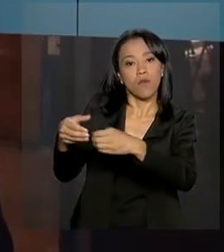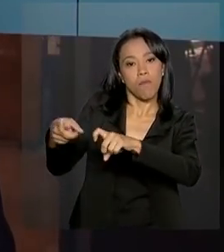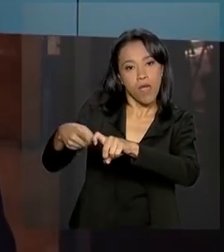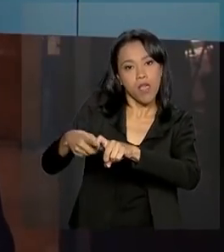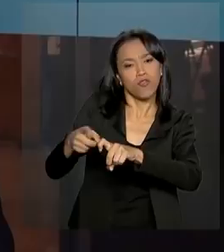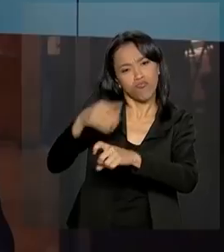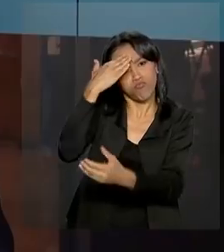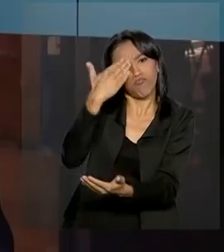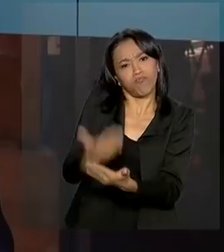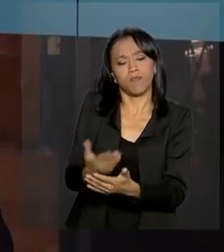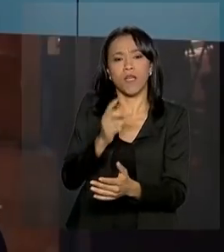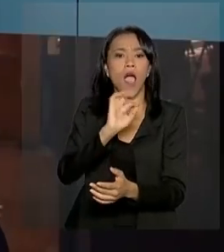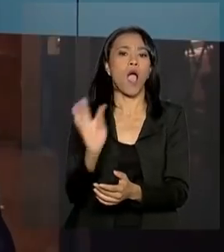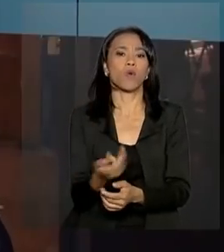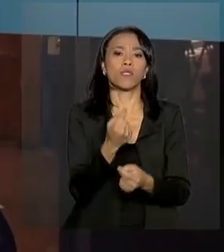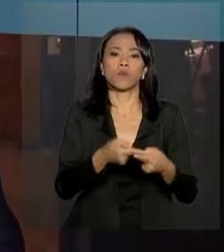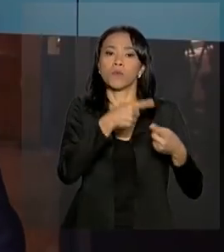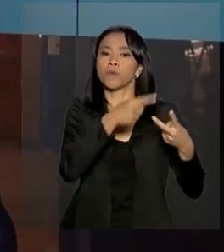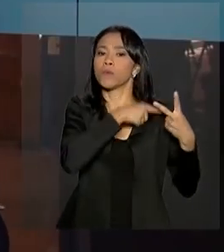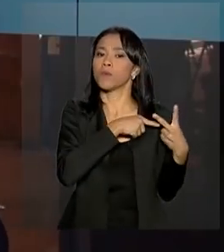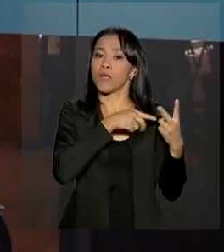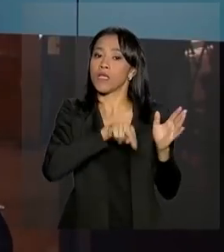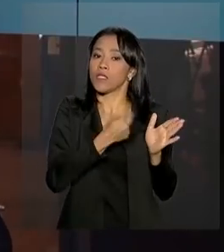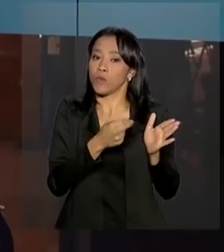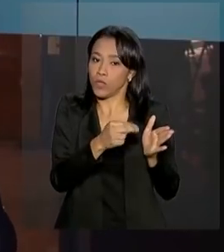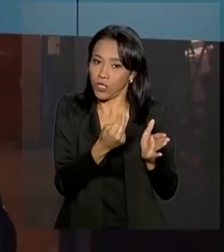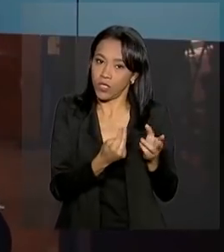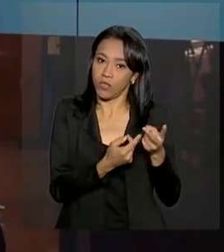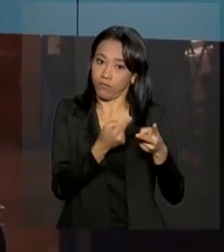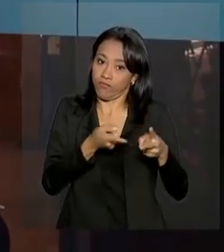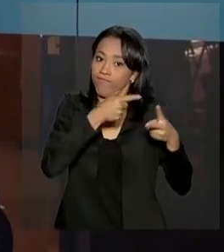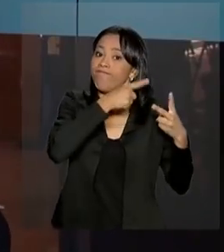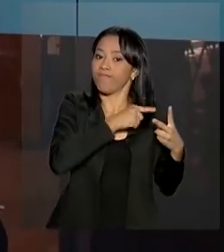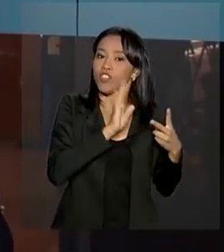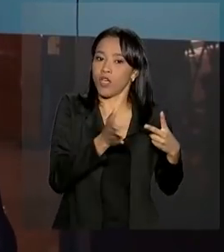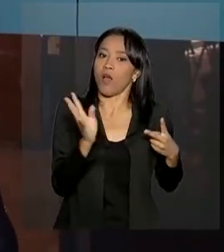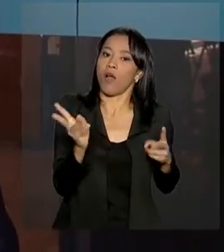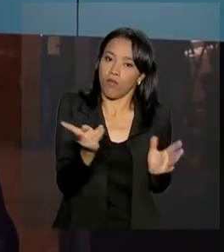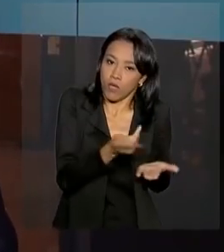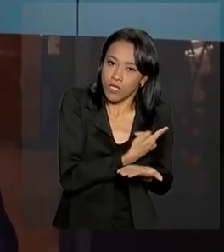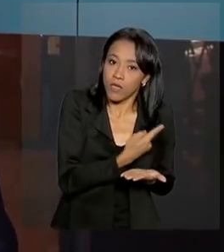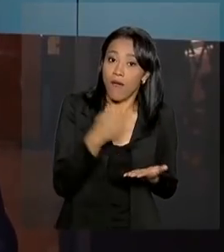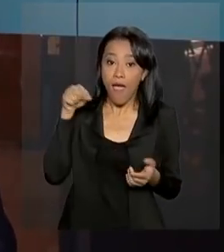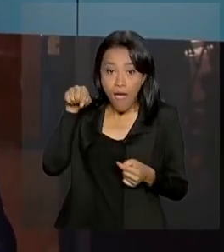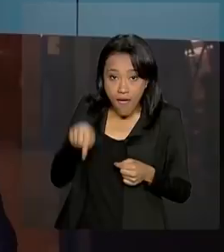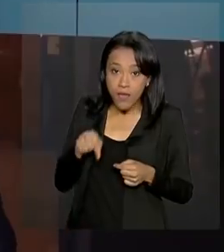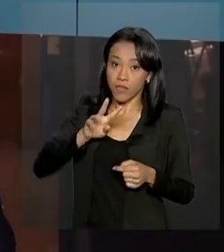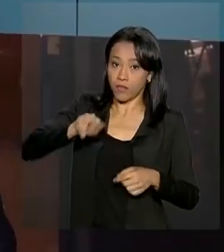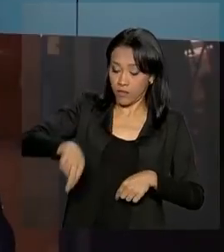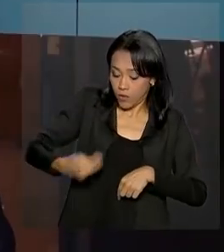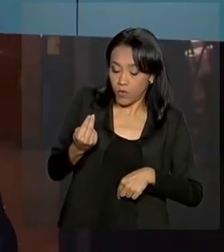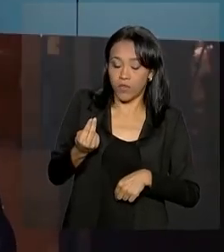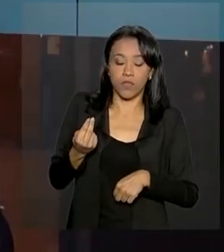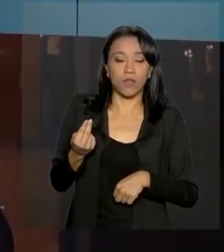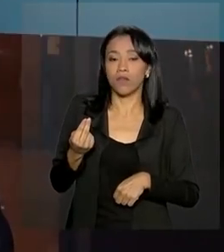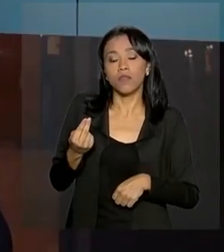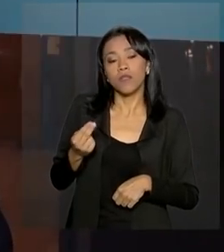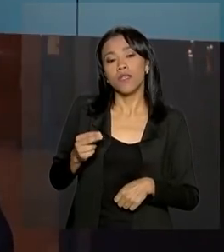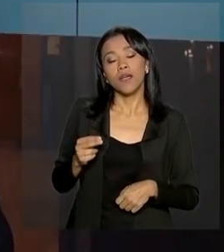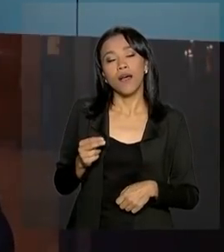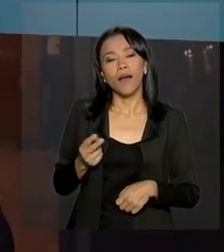que aconteceu nas 2 operações anteriores às quais ele foi submetido, essa operação não acontece